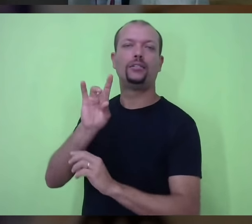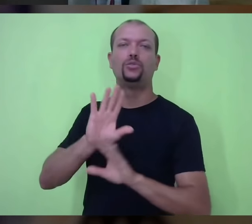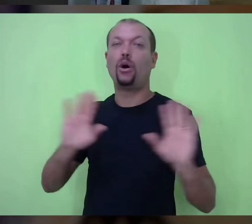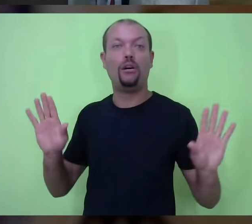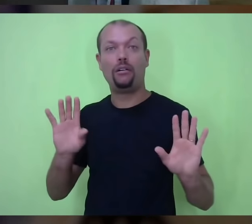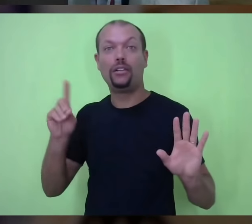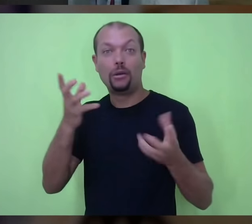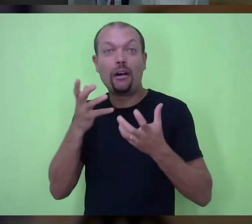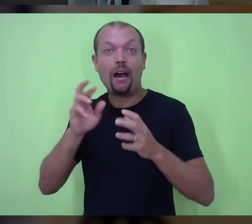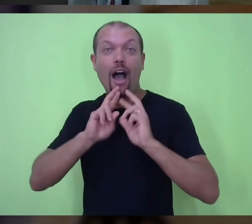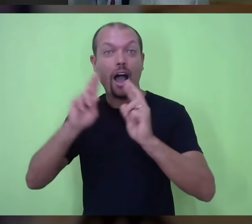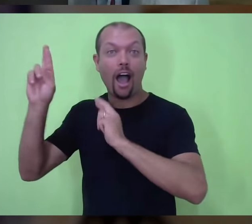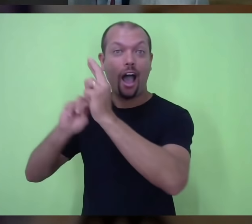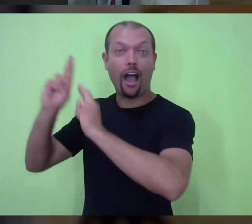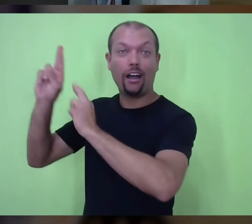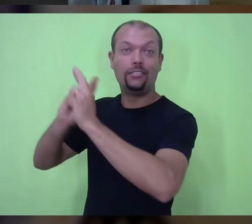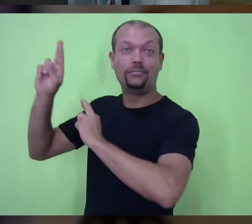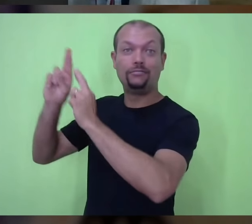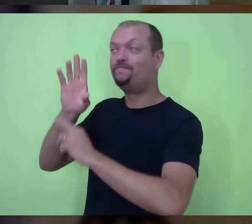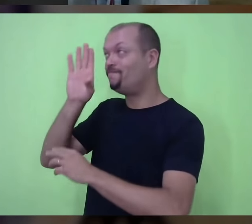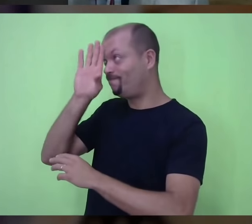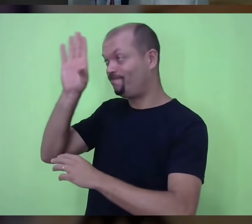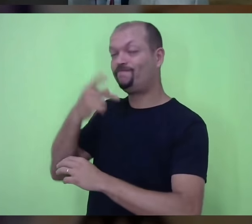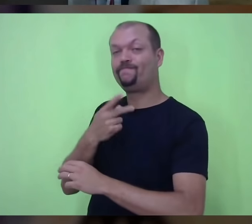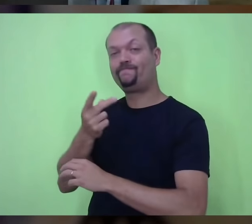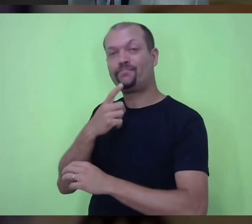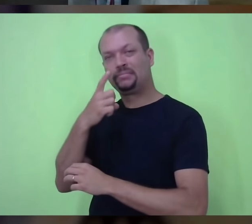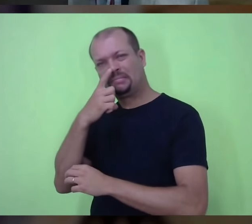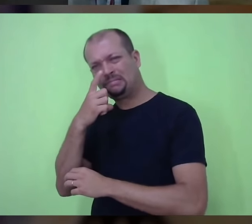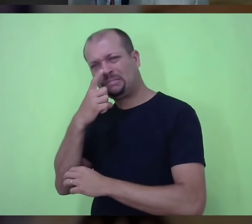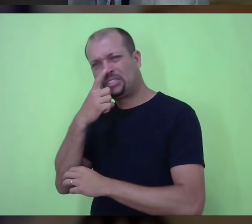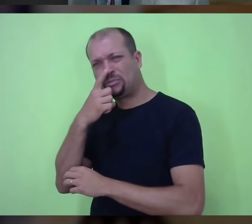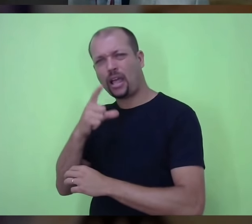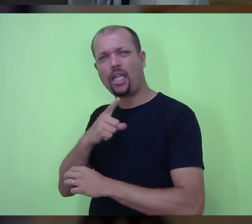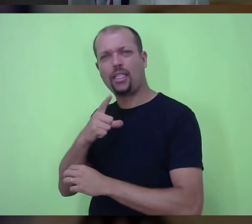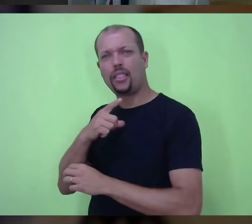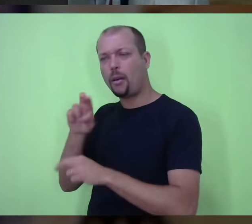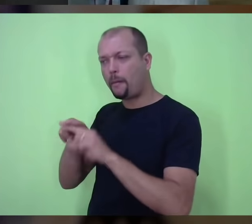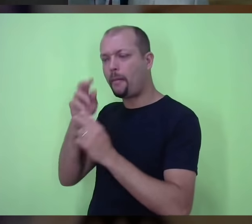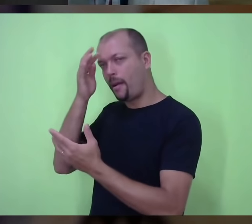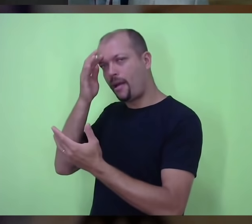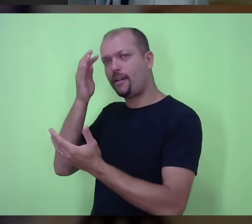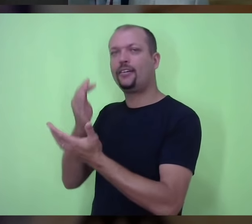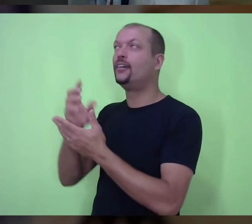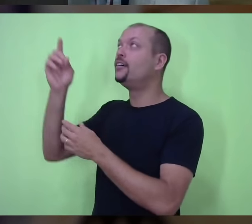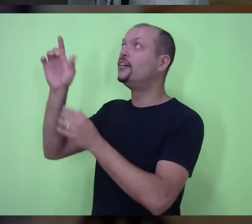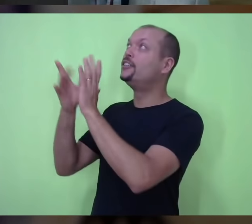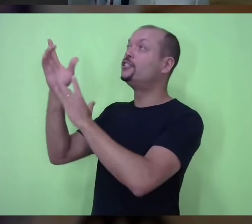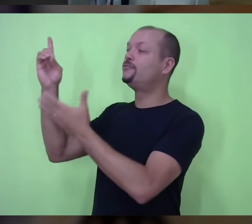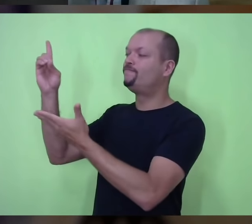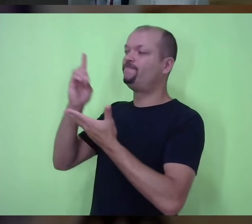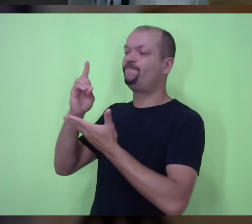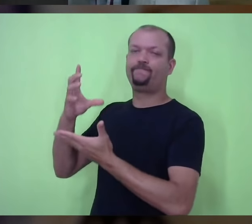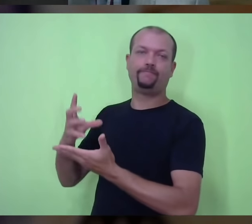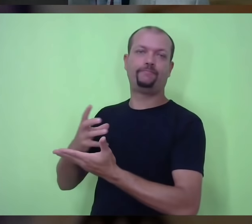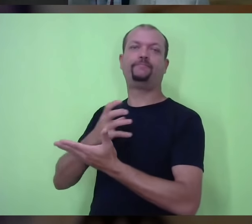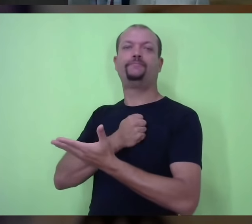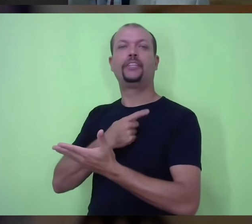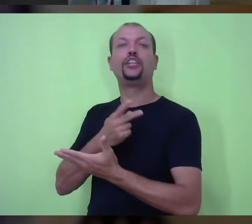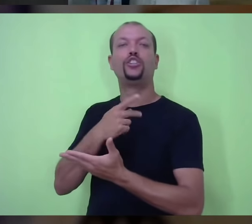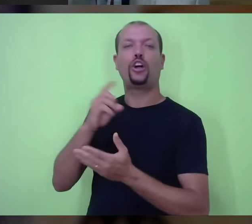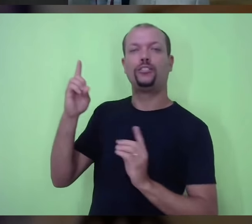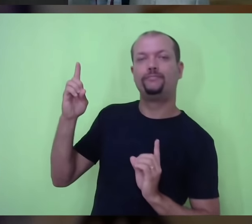gente. E a gente esquece o principal, de se aproximar-se dele através da fé. Ele se aproxima de nós para nos salvar